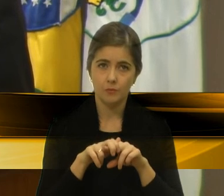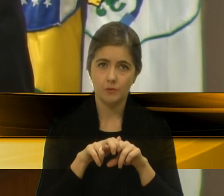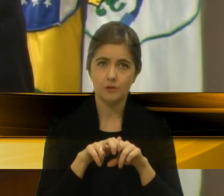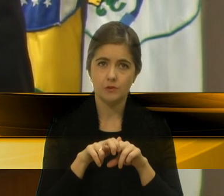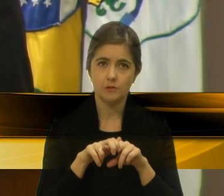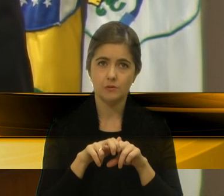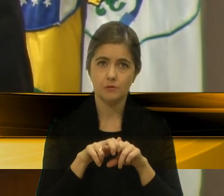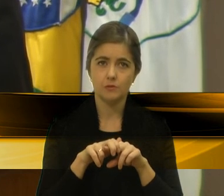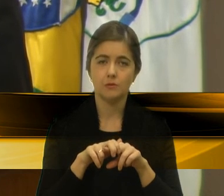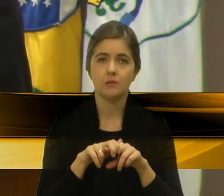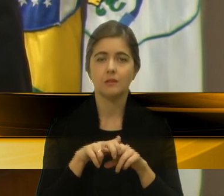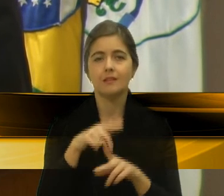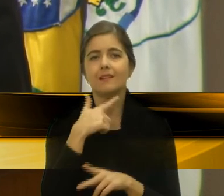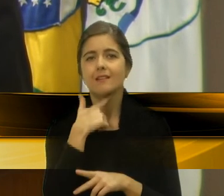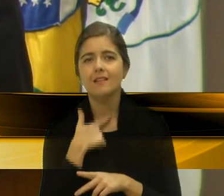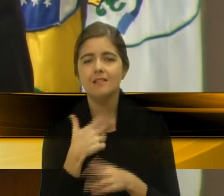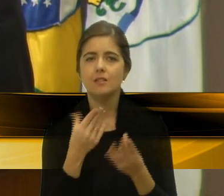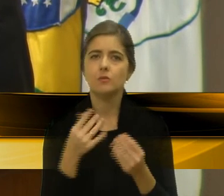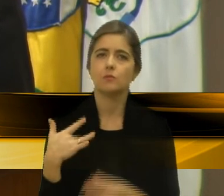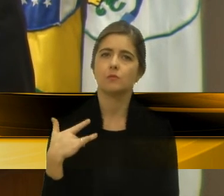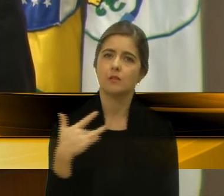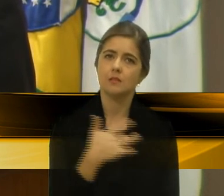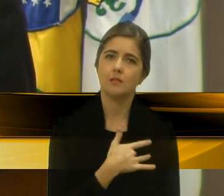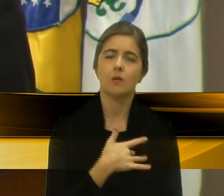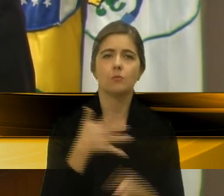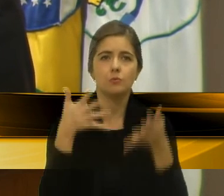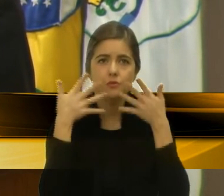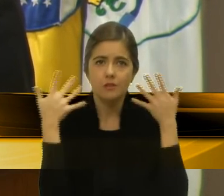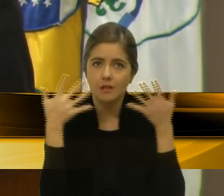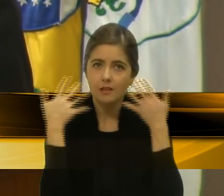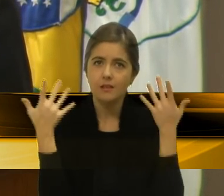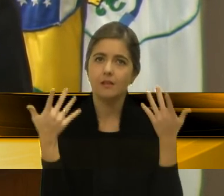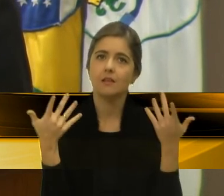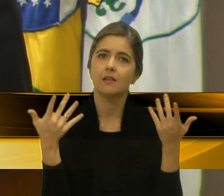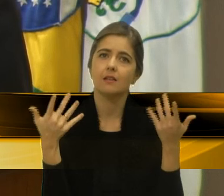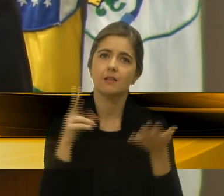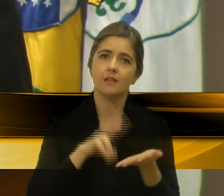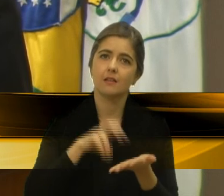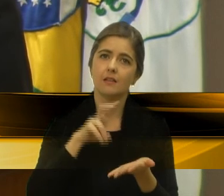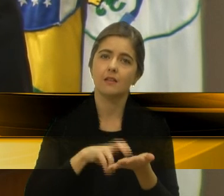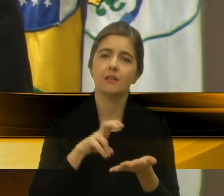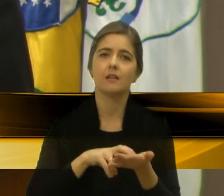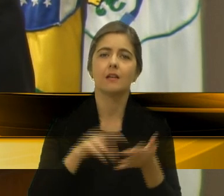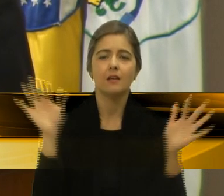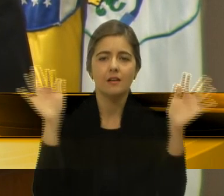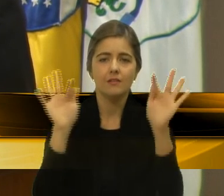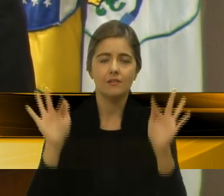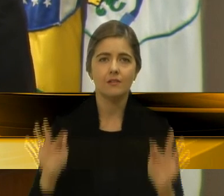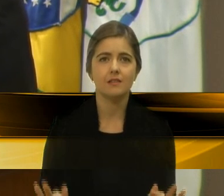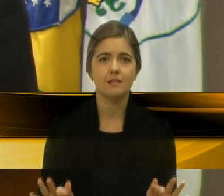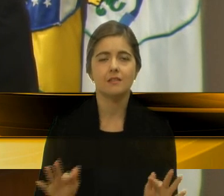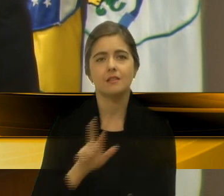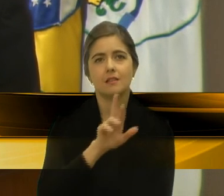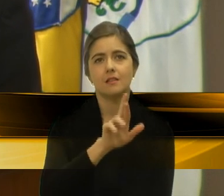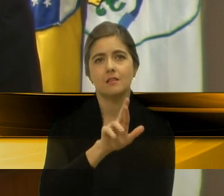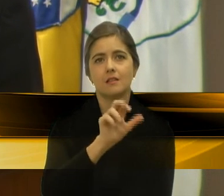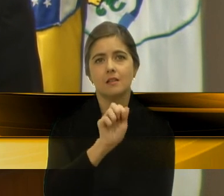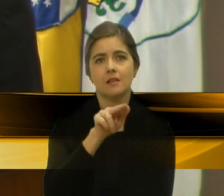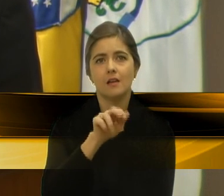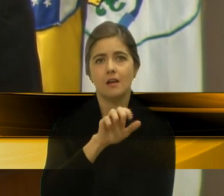de muita saúde, muita alegria e desejamos muita felicidade a dona Raquel Costa Jordani e toda a sua